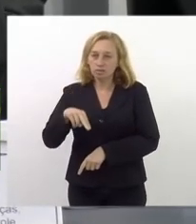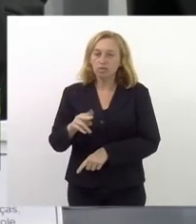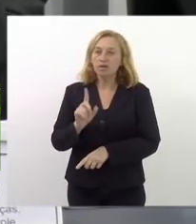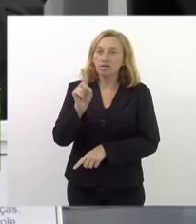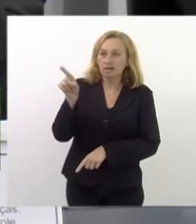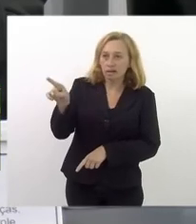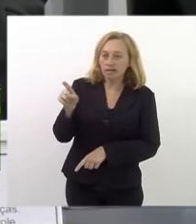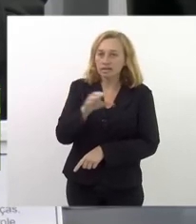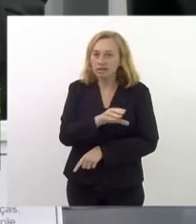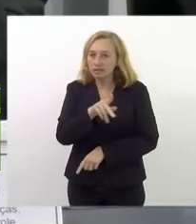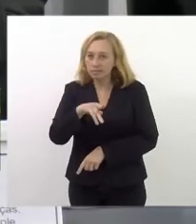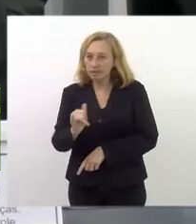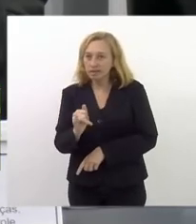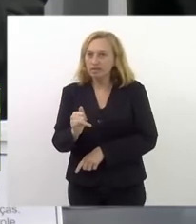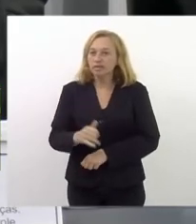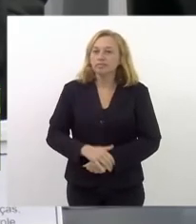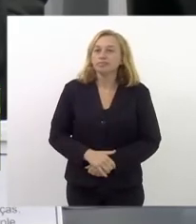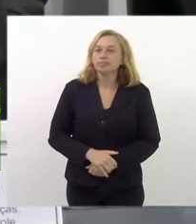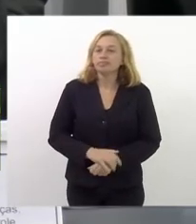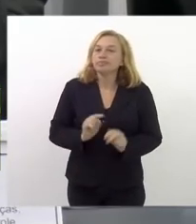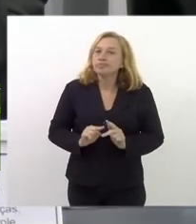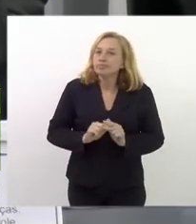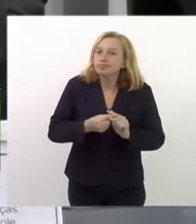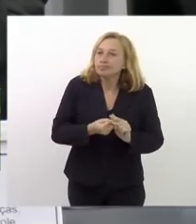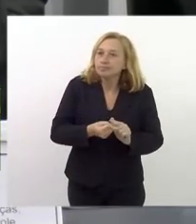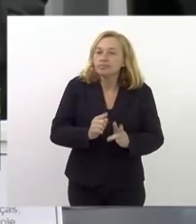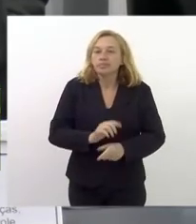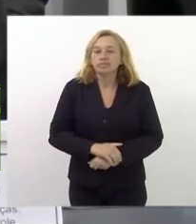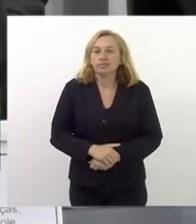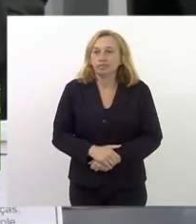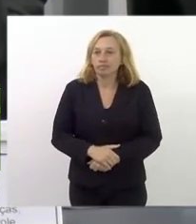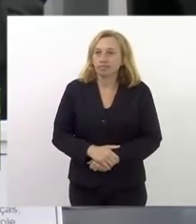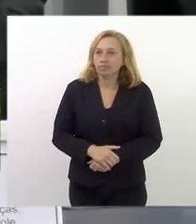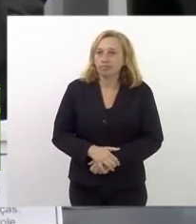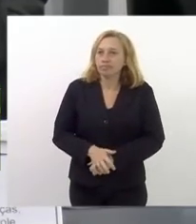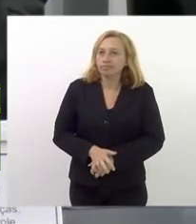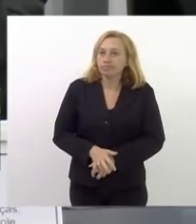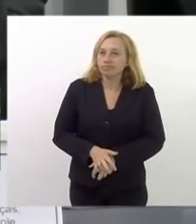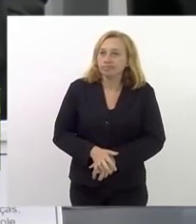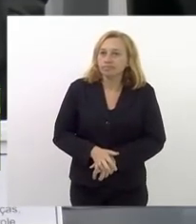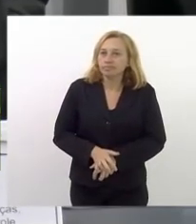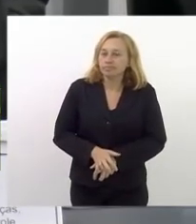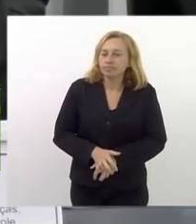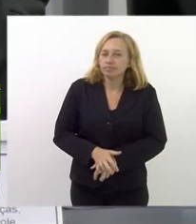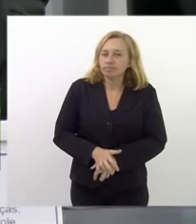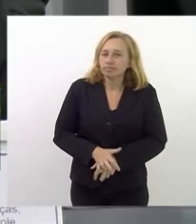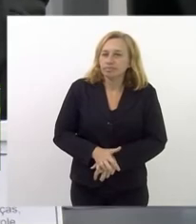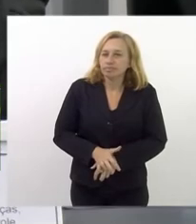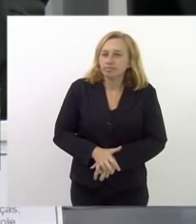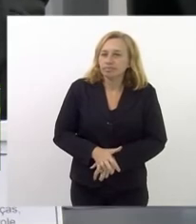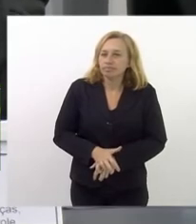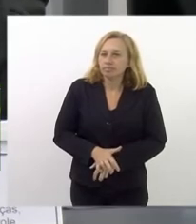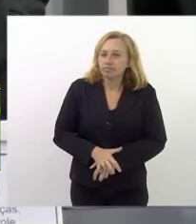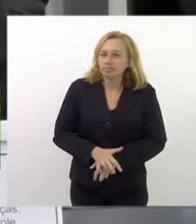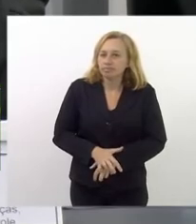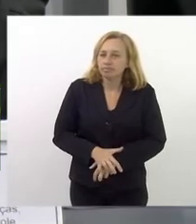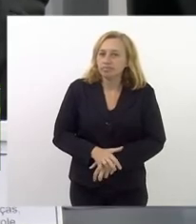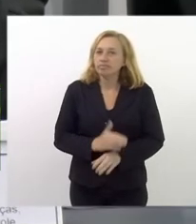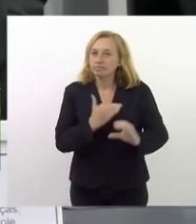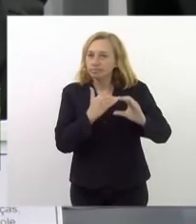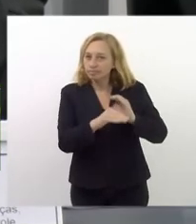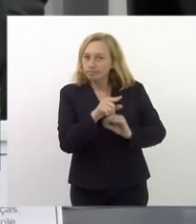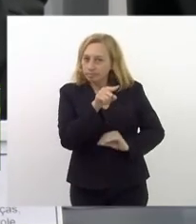a gente ficou de consertar uma força-tarefa. A gente até oficiou isso para